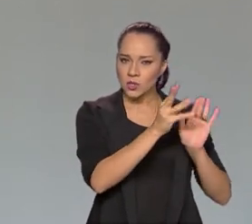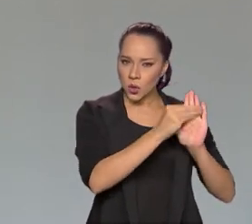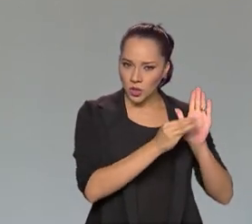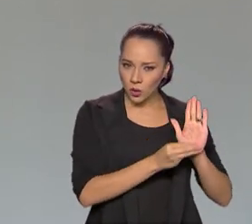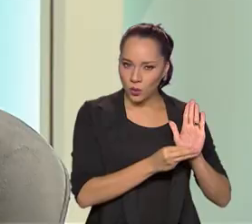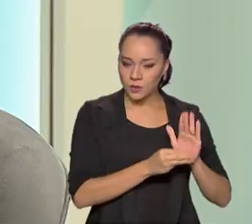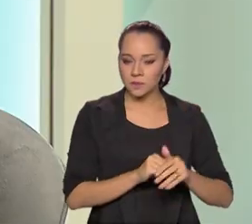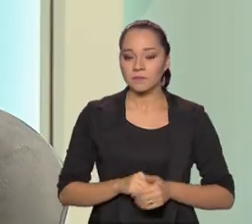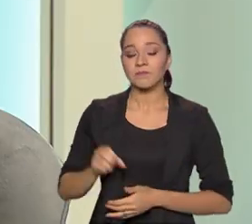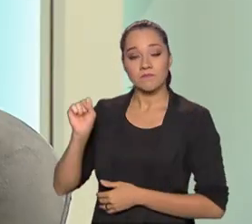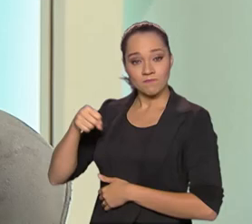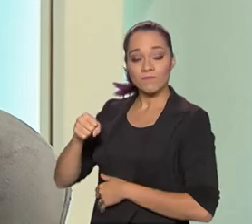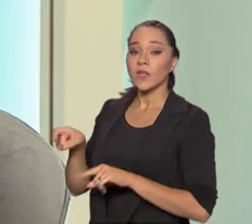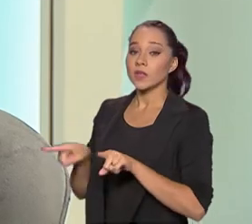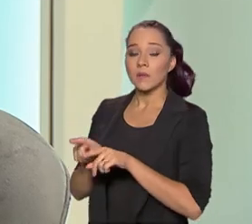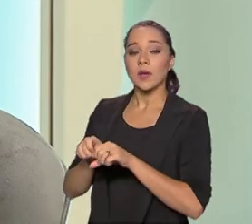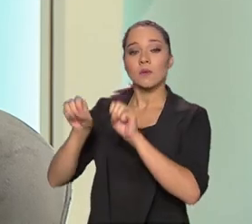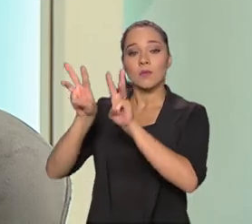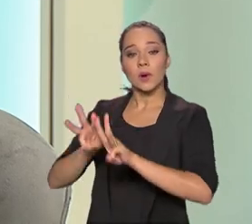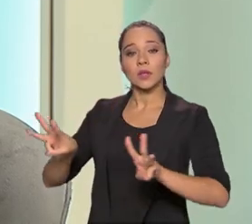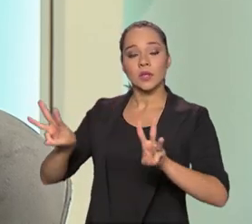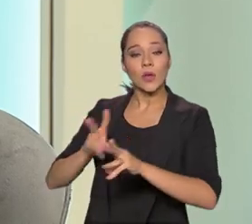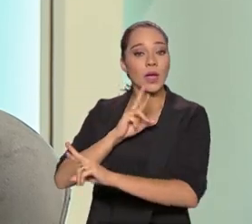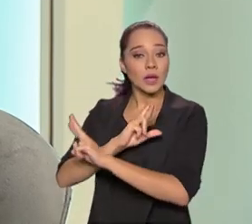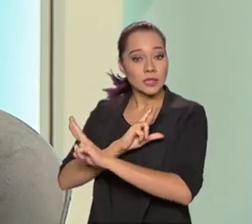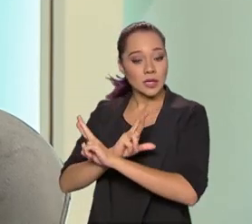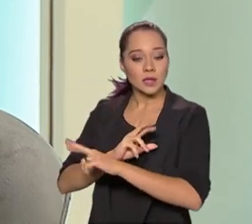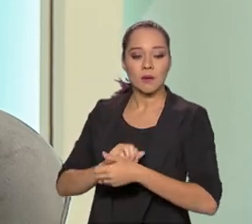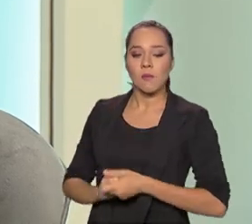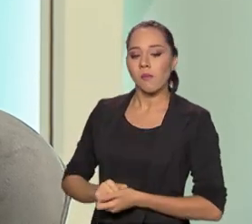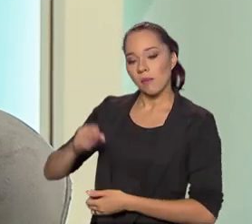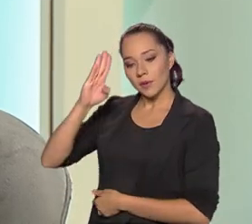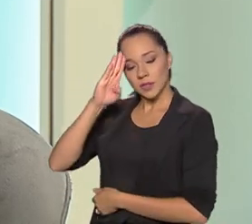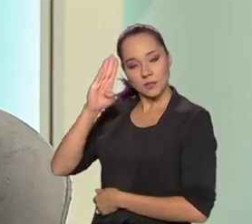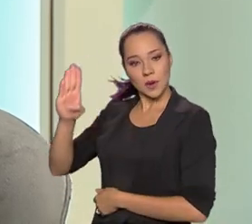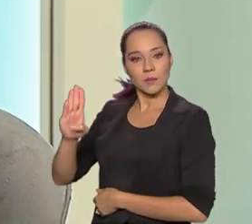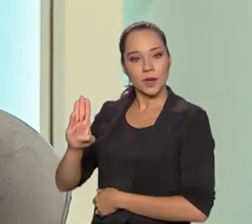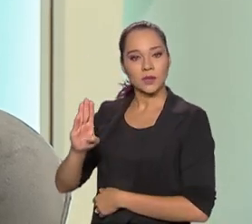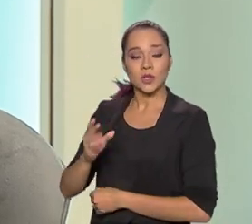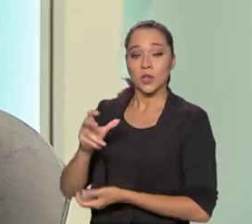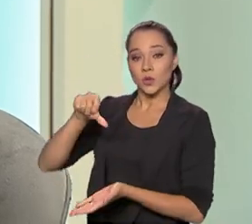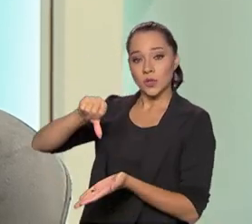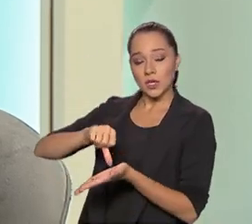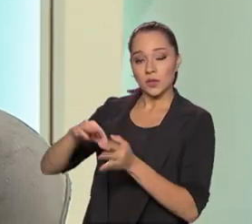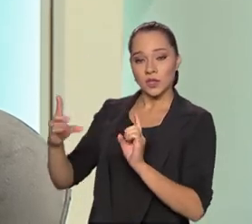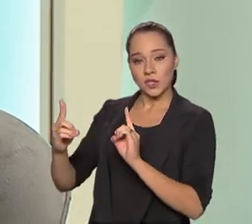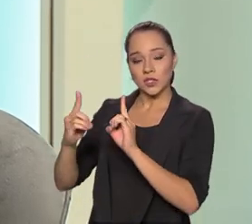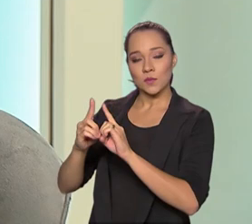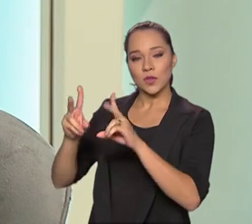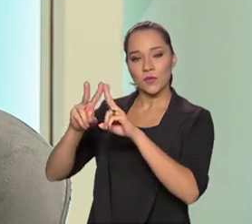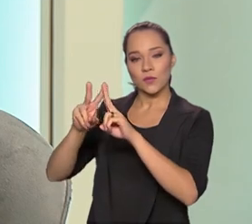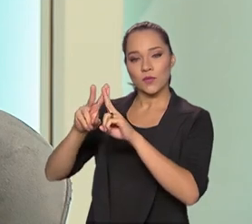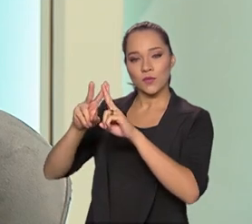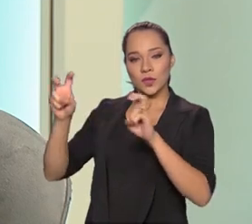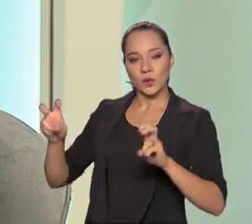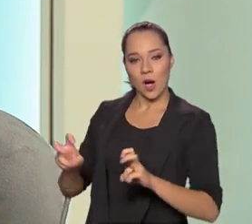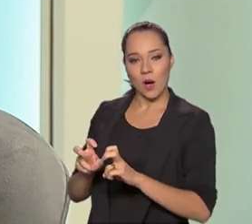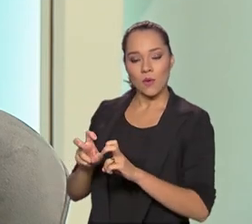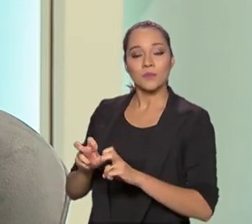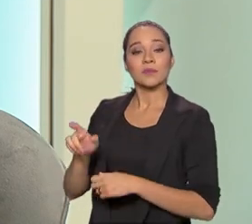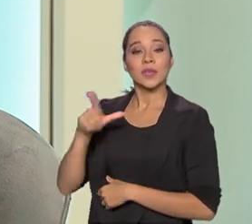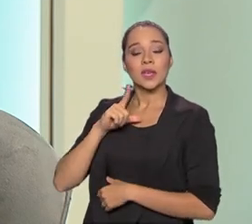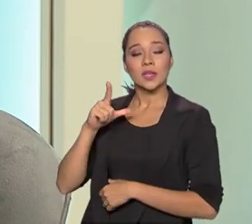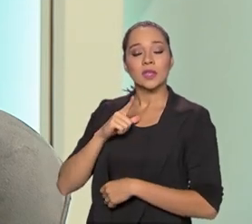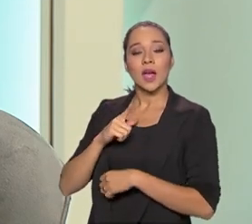conteúdos? Sim, e também no portal da Receita e principalmente no Centro de Atendimento Virtual, onde